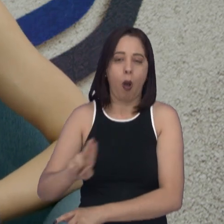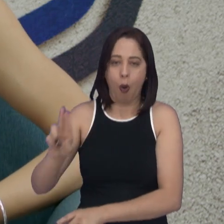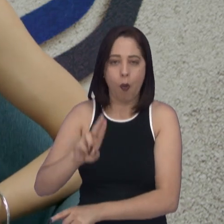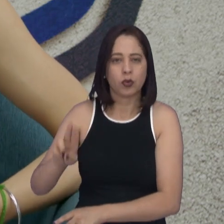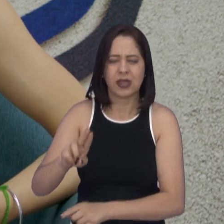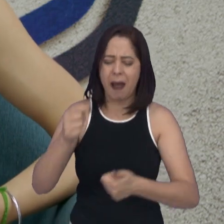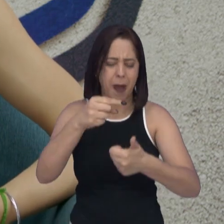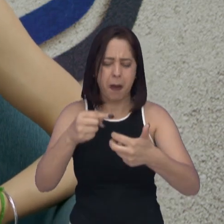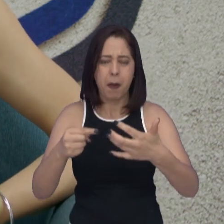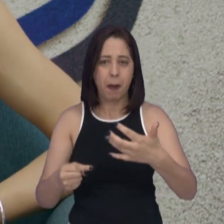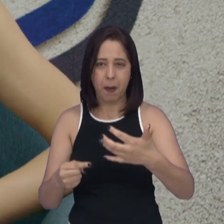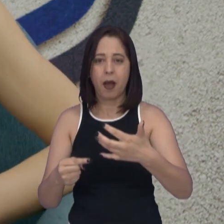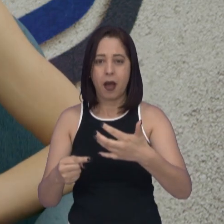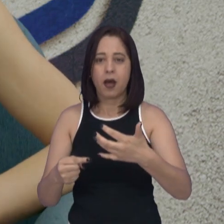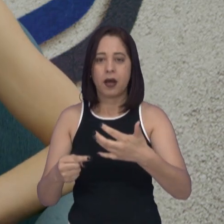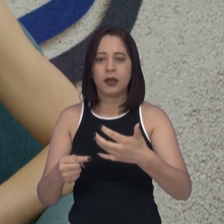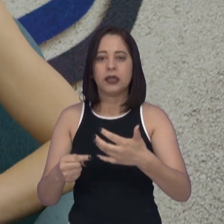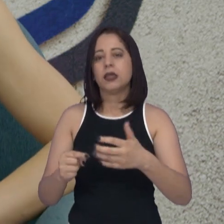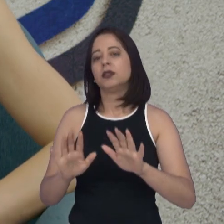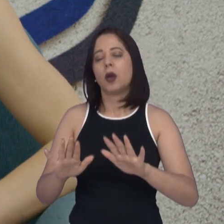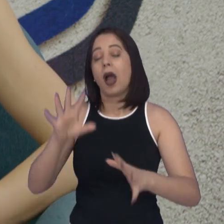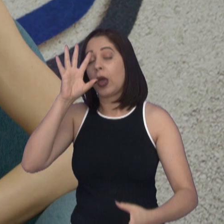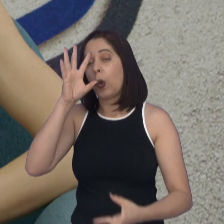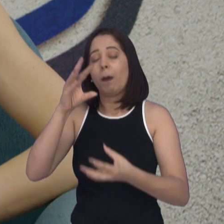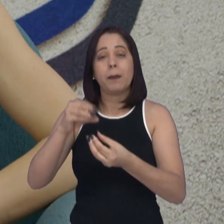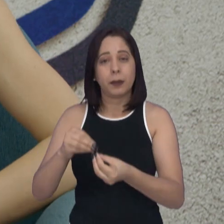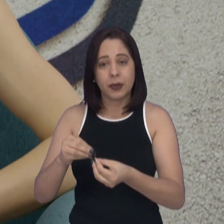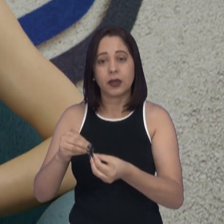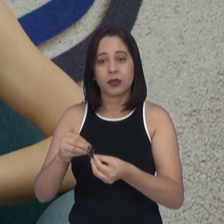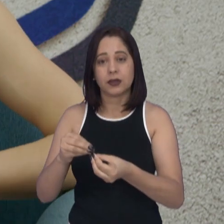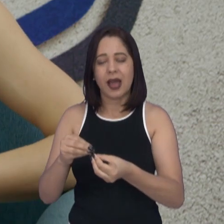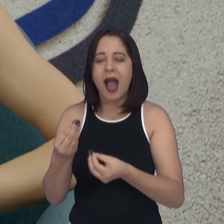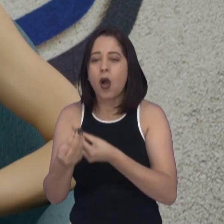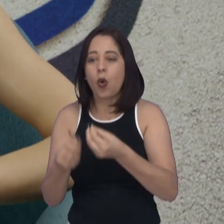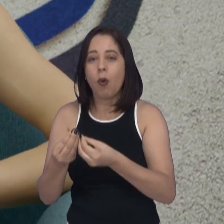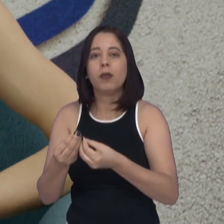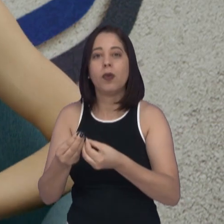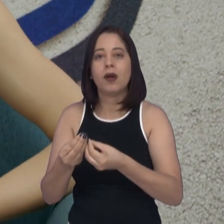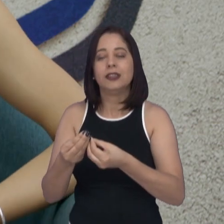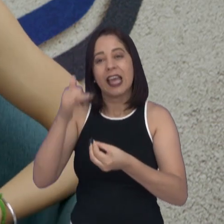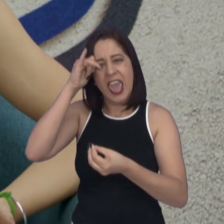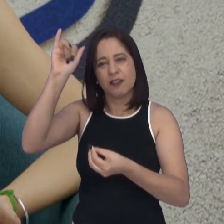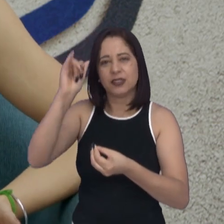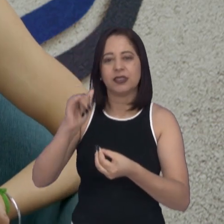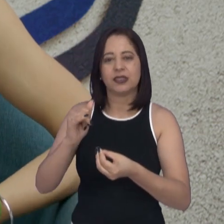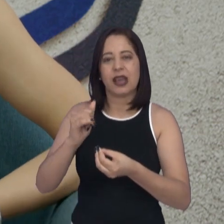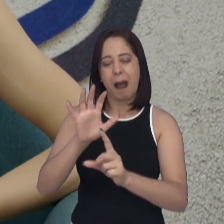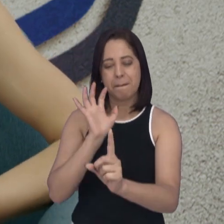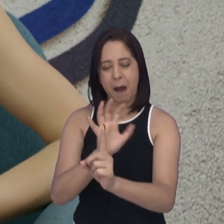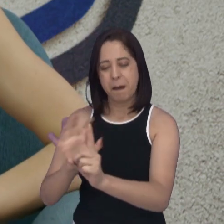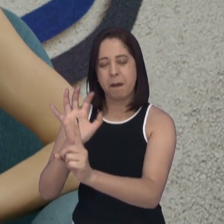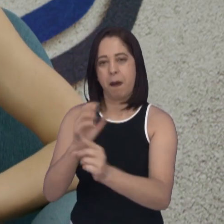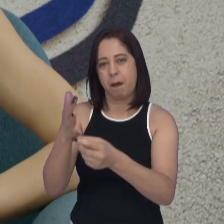para que ele seja produzido de fato, para a gente entender como a gente pode otimizar e minimizar os impactos,